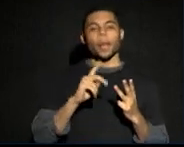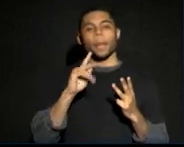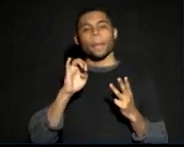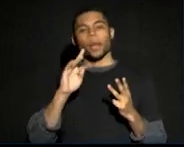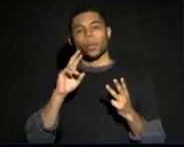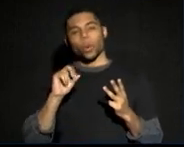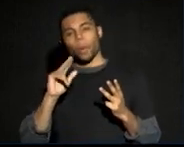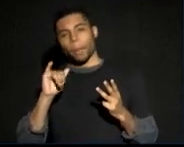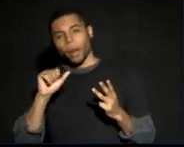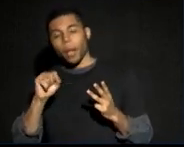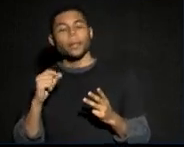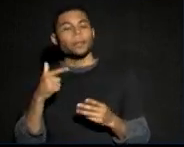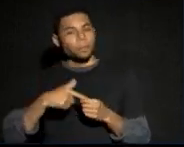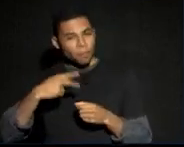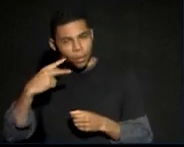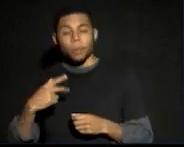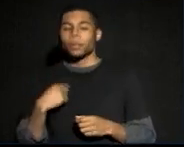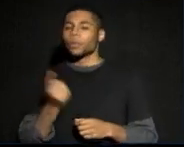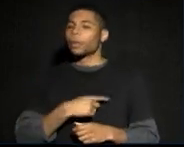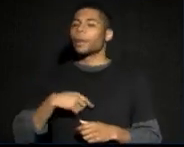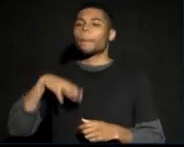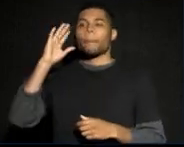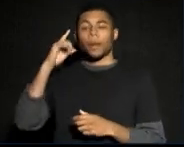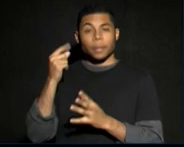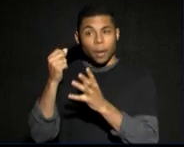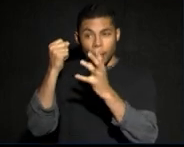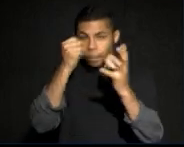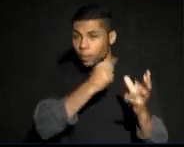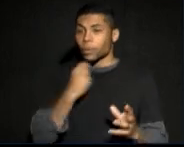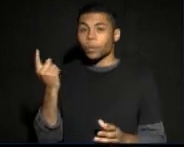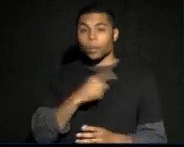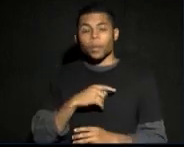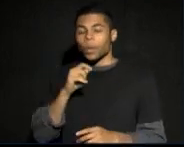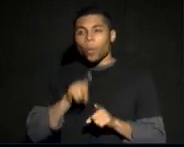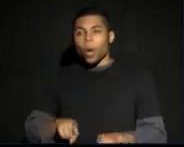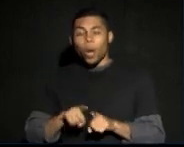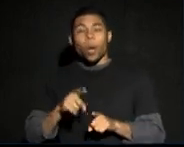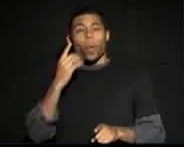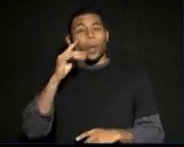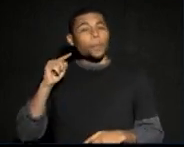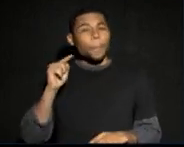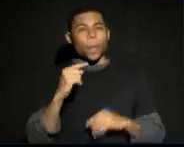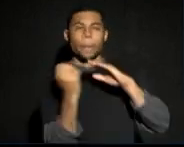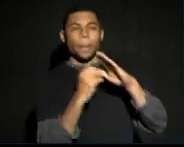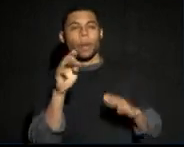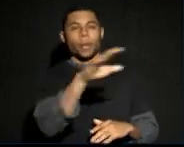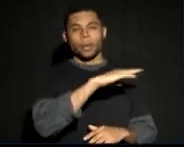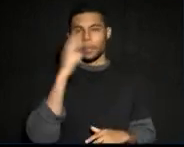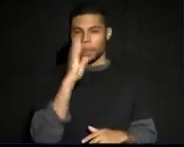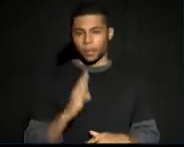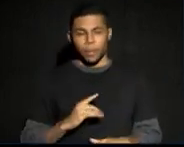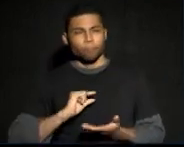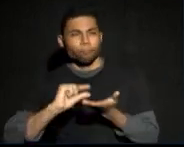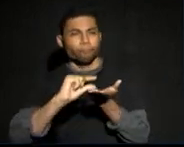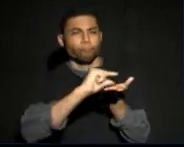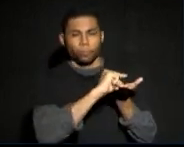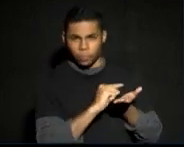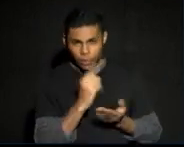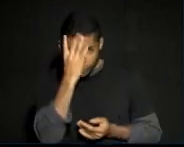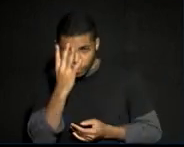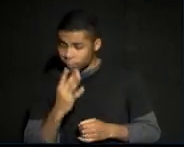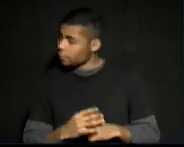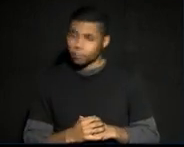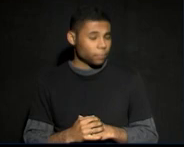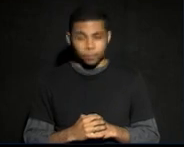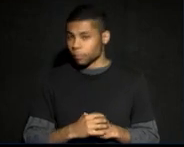que Jesus investiu e a por tarde é CUT de Capital coisa similares em 4 e empresas brasileiras é fácil não é fácil difícil